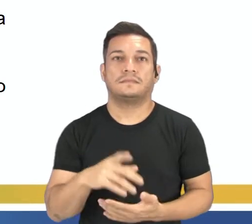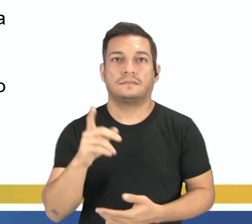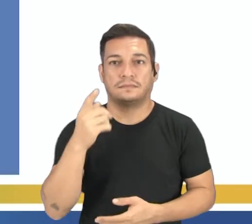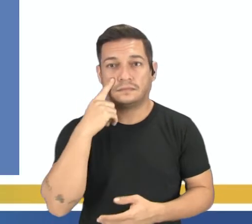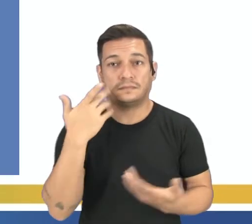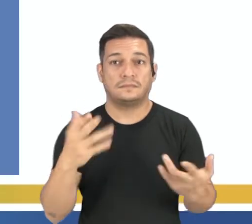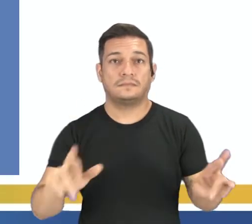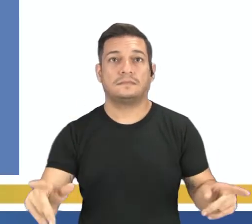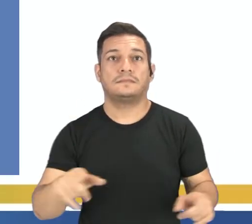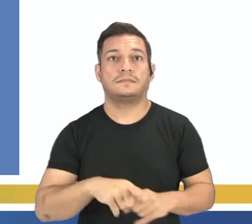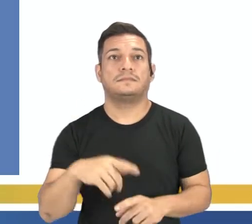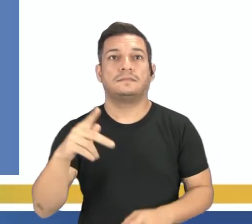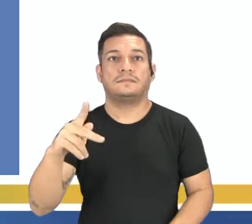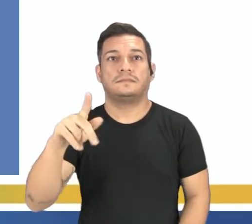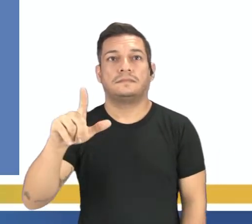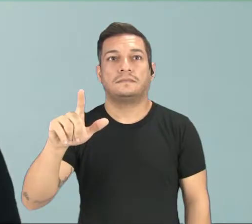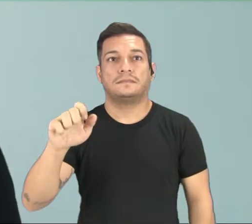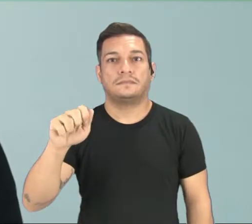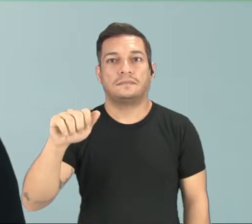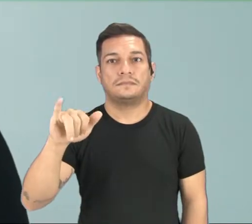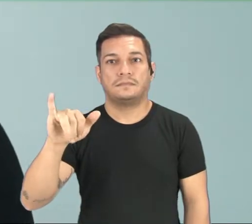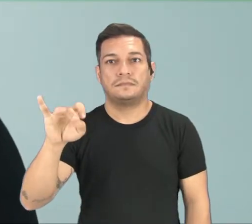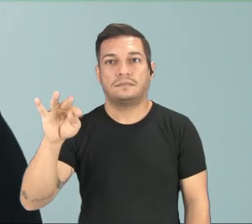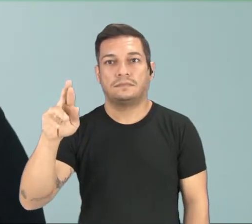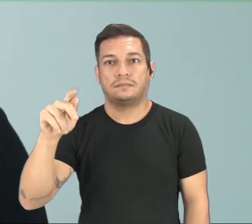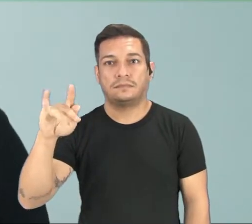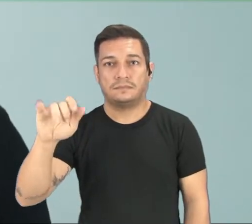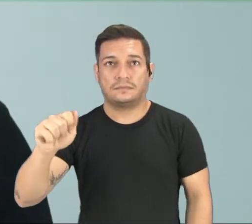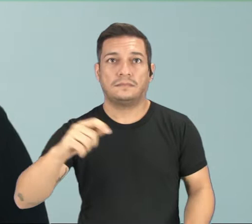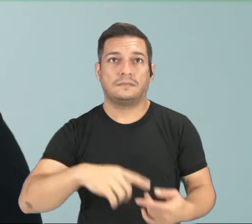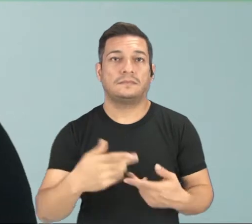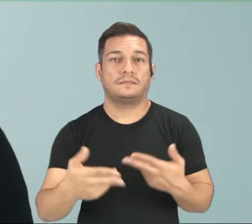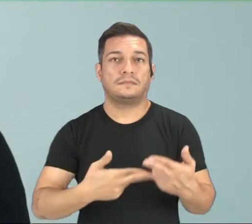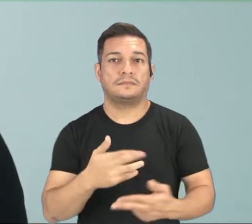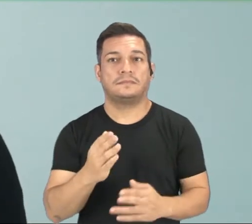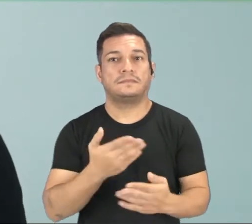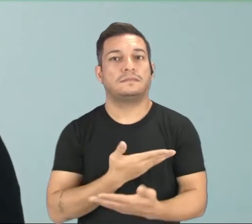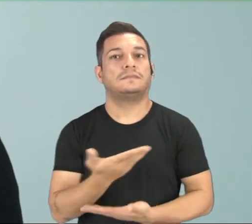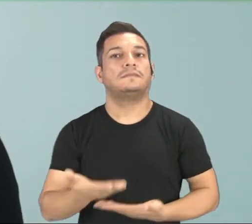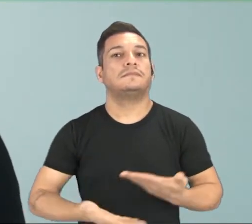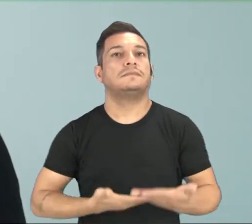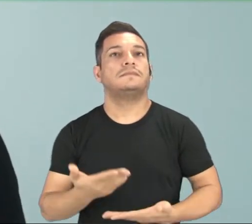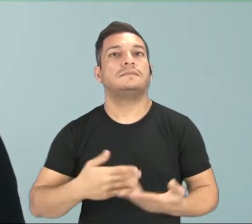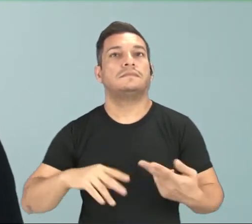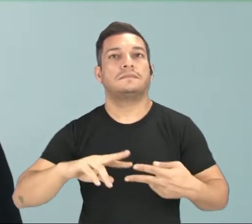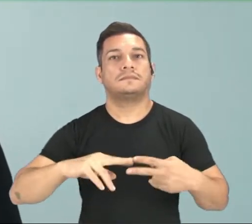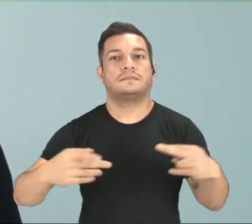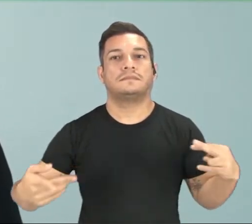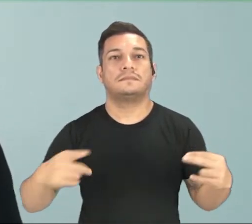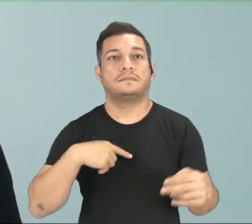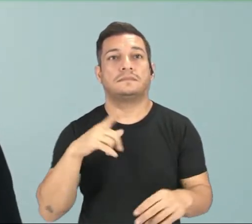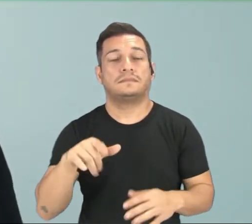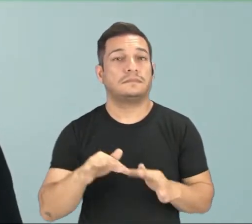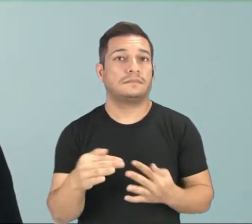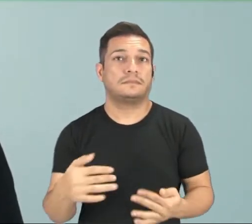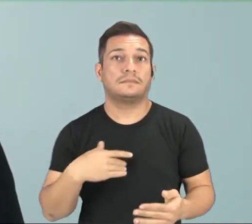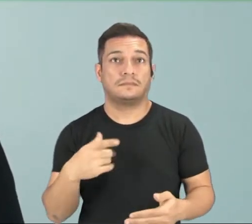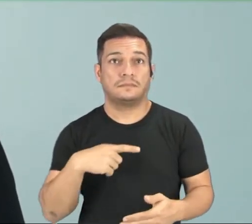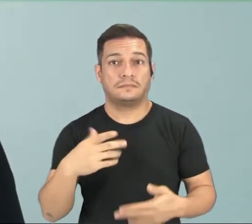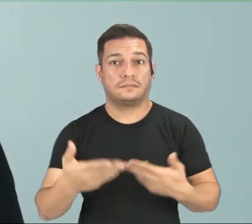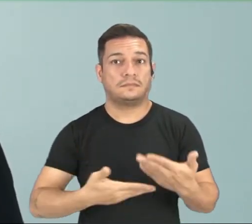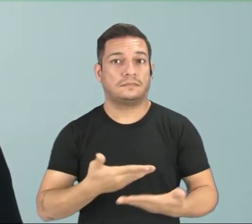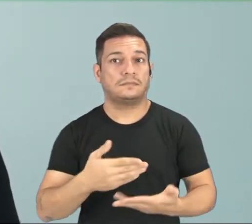qual é a diferença da pleiotropia para a interação gênica? A diferença ela é muito simples, tá? Quando eu tenho uma